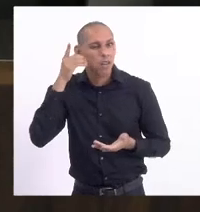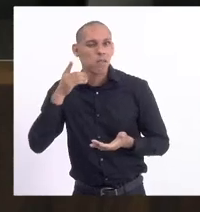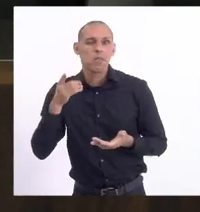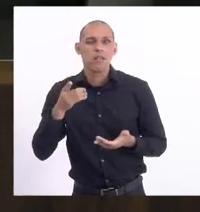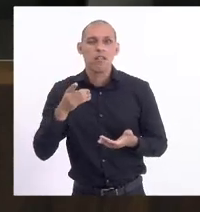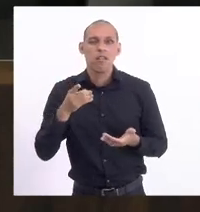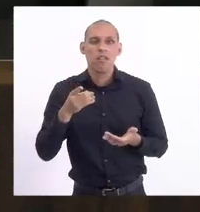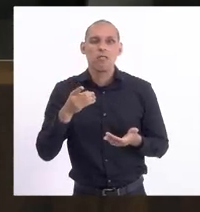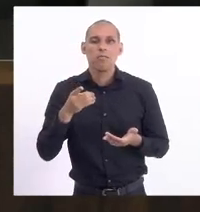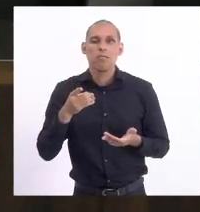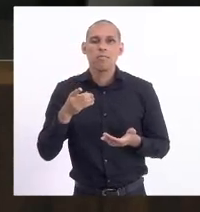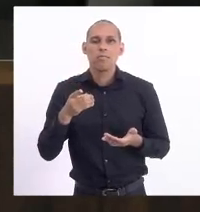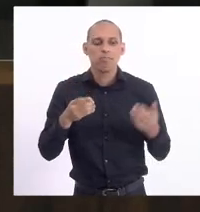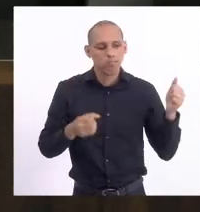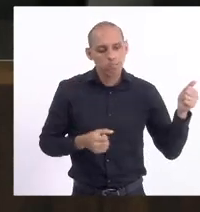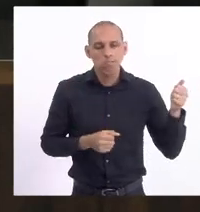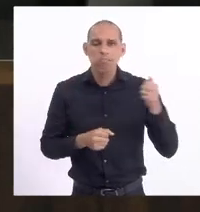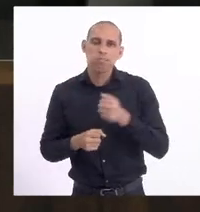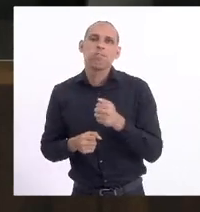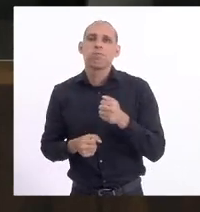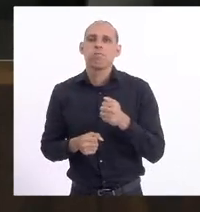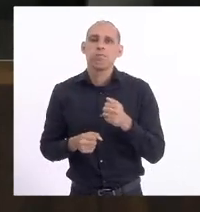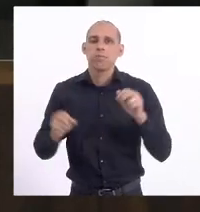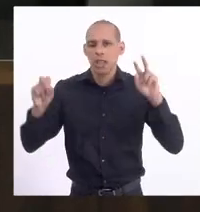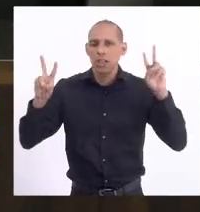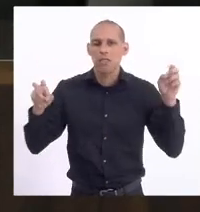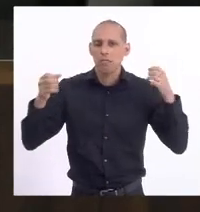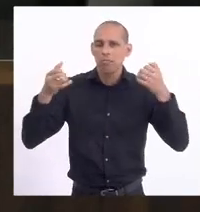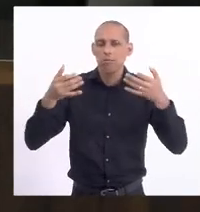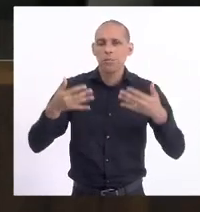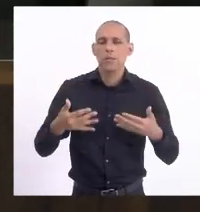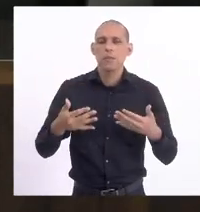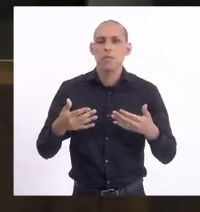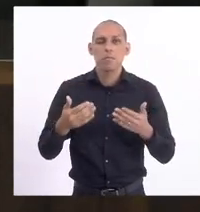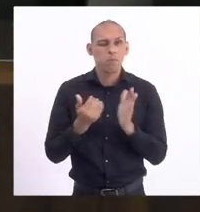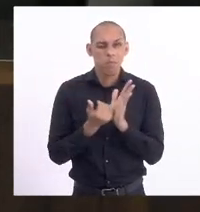que ela fizesse a questão aqui. E mais que isso,